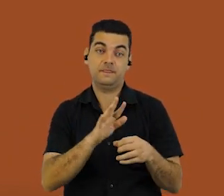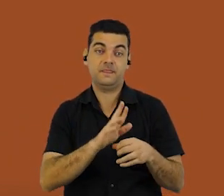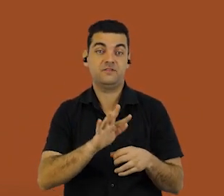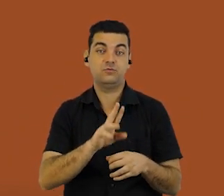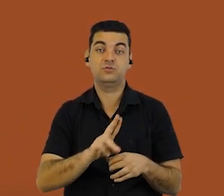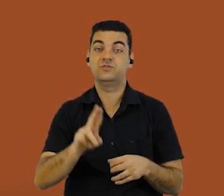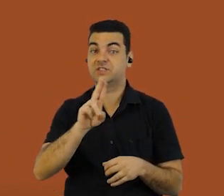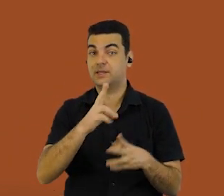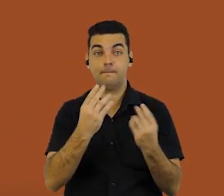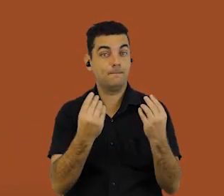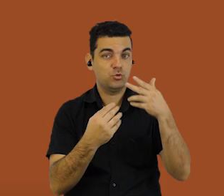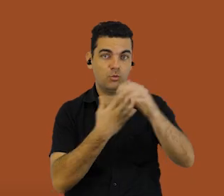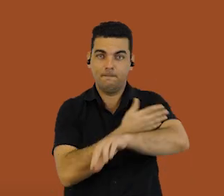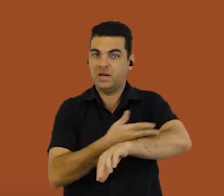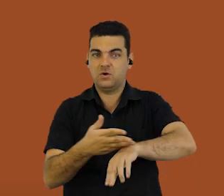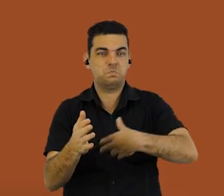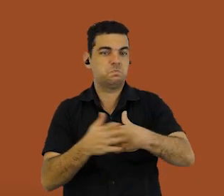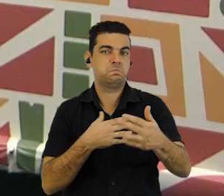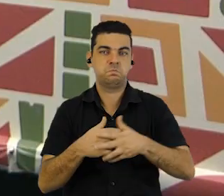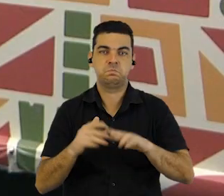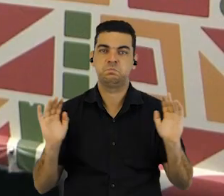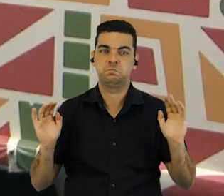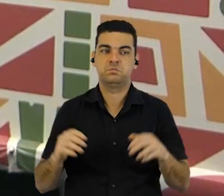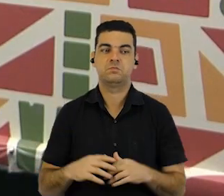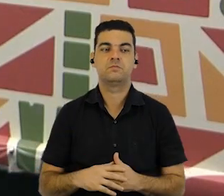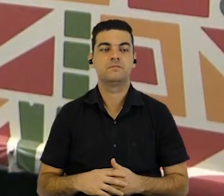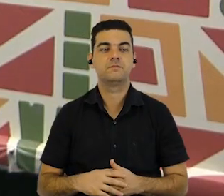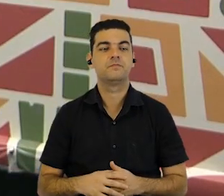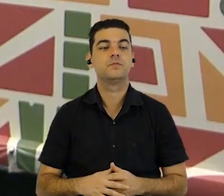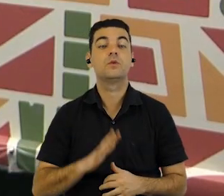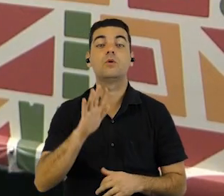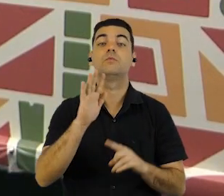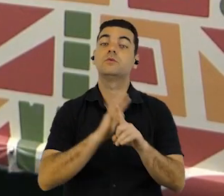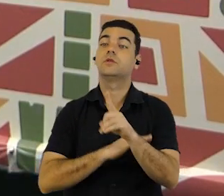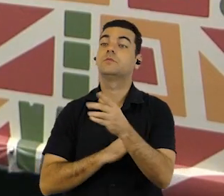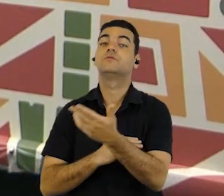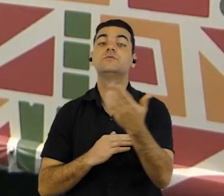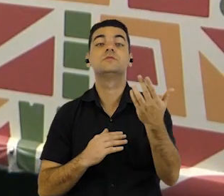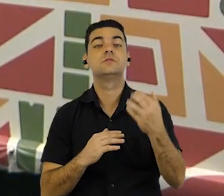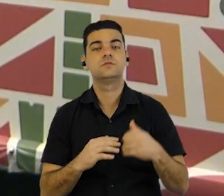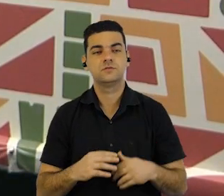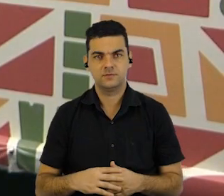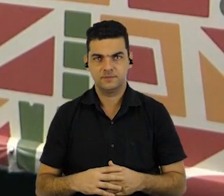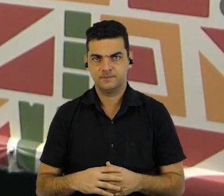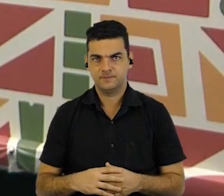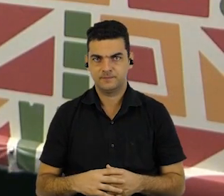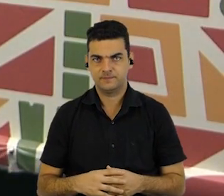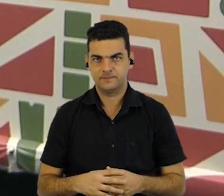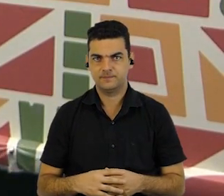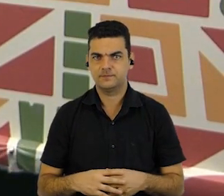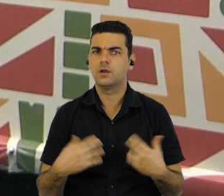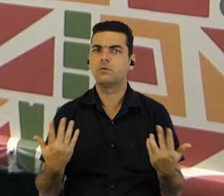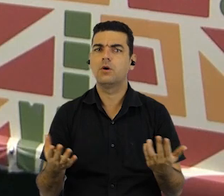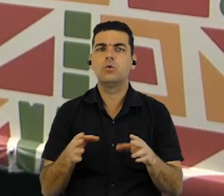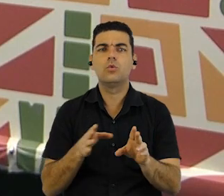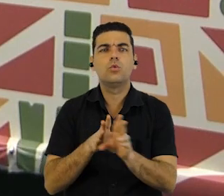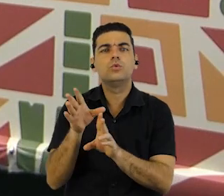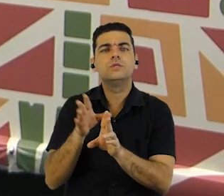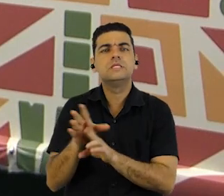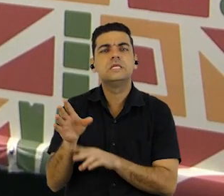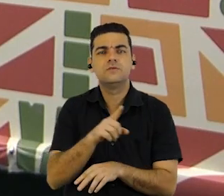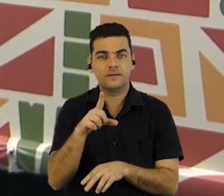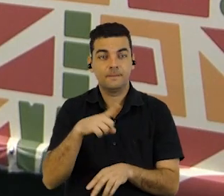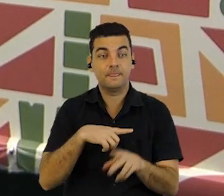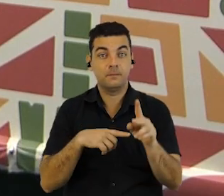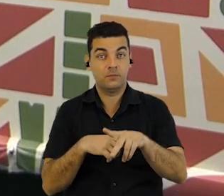Então, acho que isso faz toda a diferença. Eu pergunto aos senhores, que dicas, que sugestões os senhores dariam para